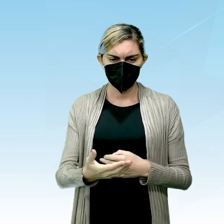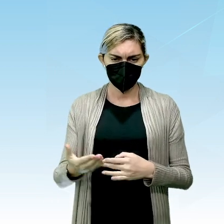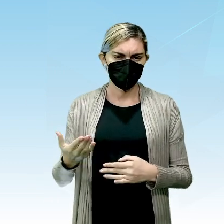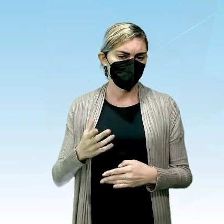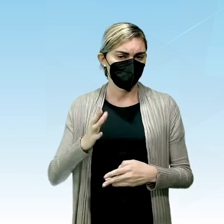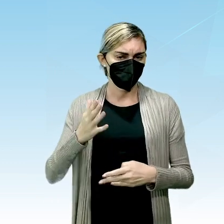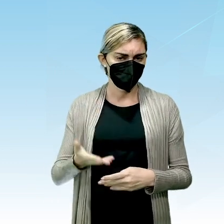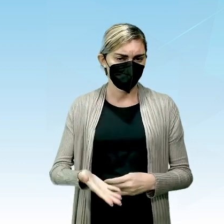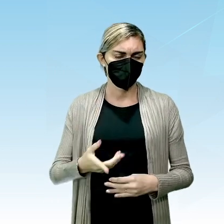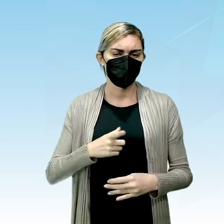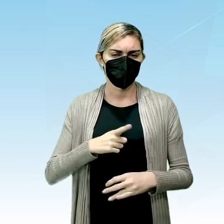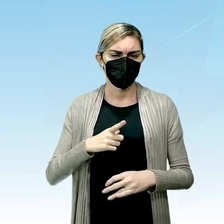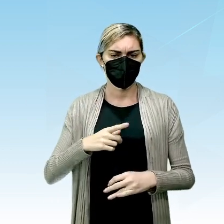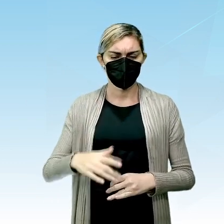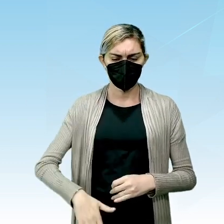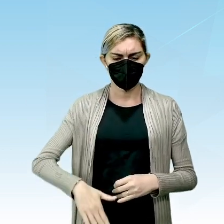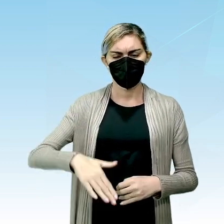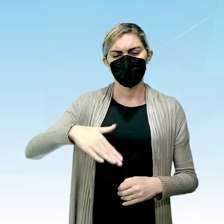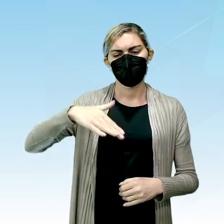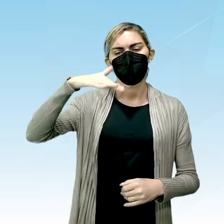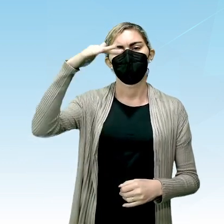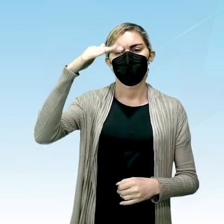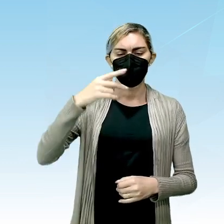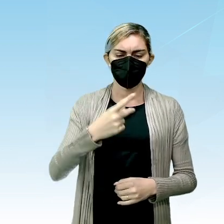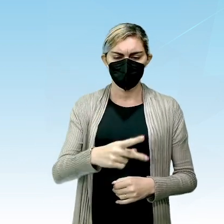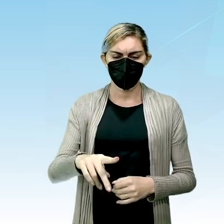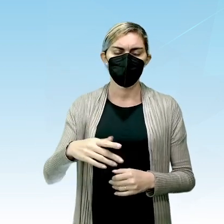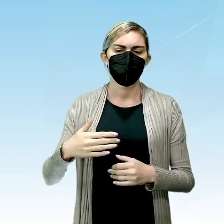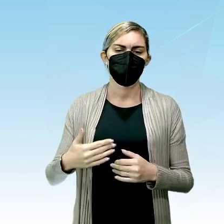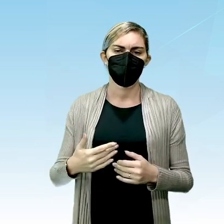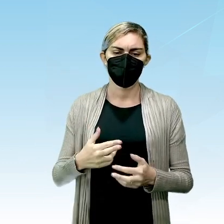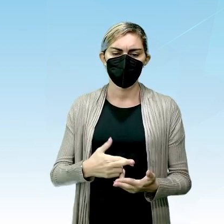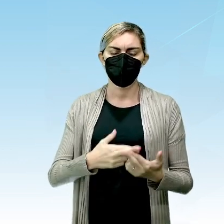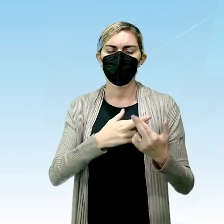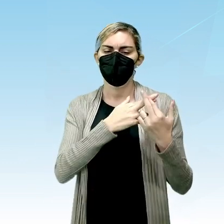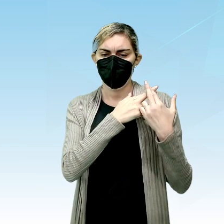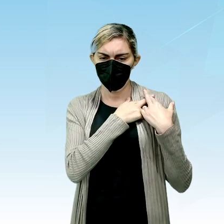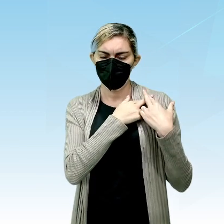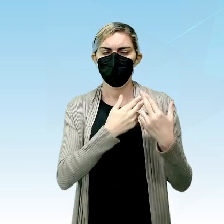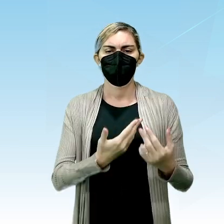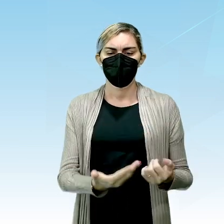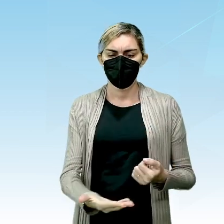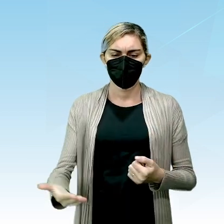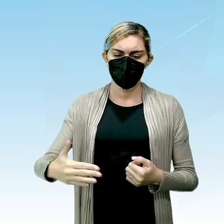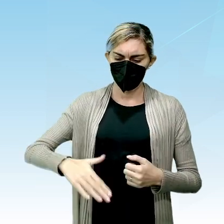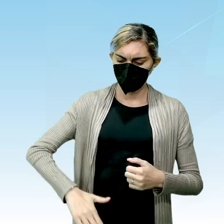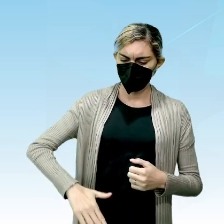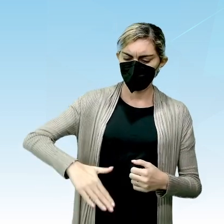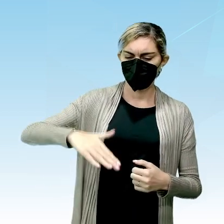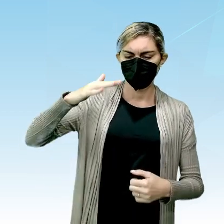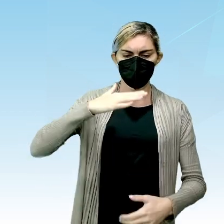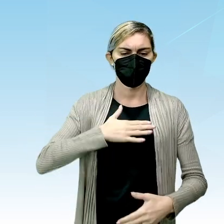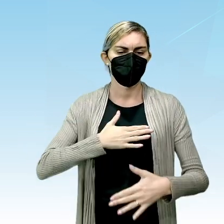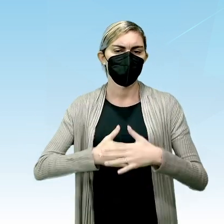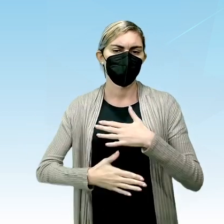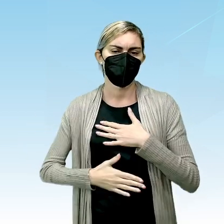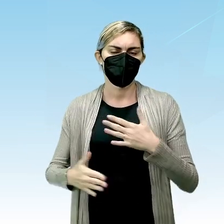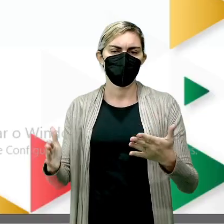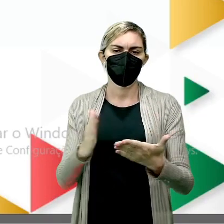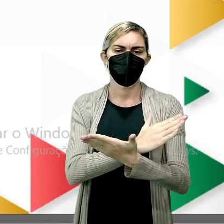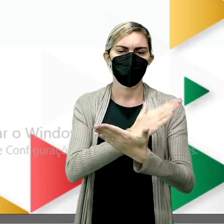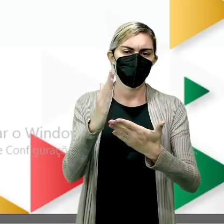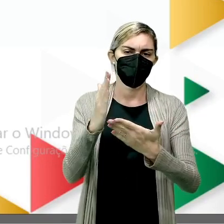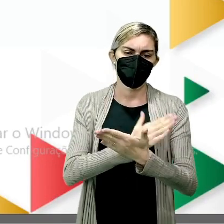Já o hormônio do crescimento, ele vai ser responsável pelo crescimento do corpo e algumas